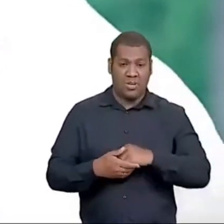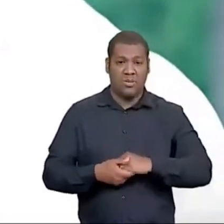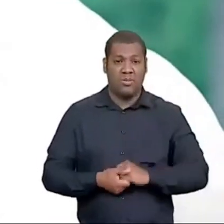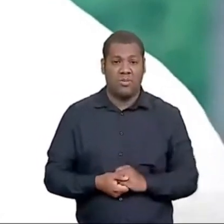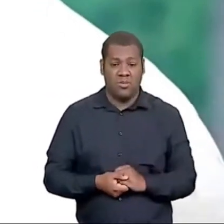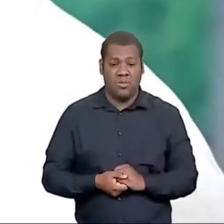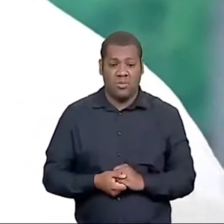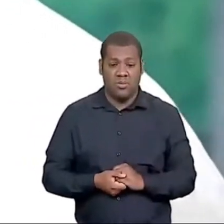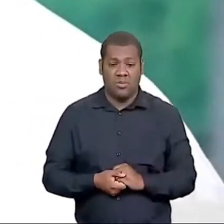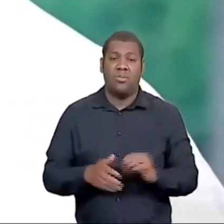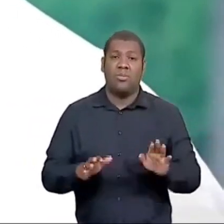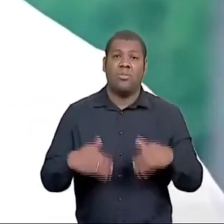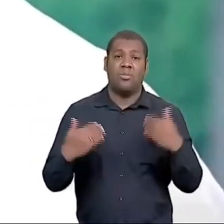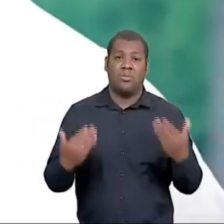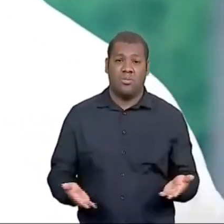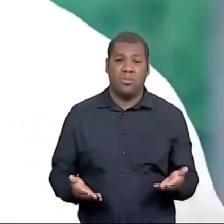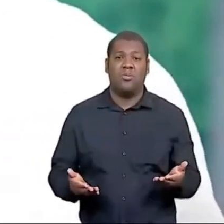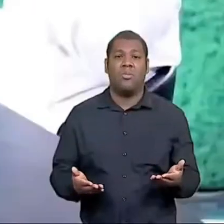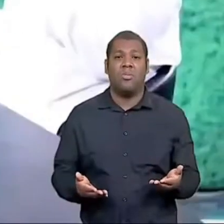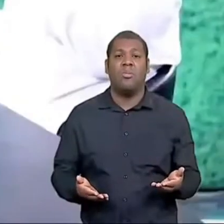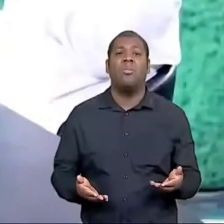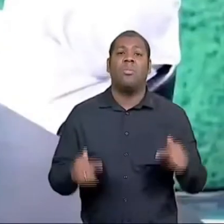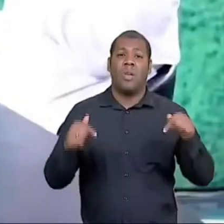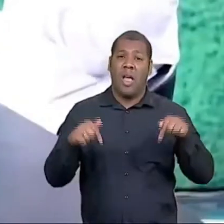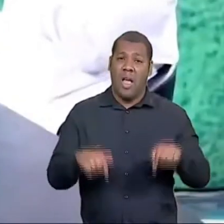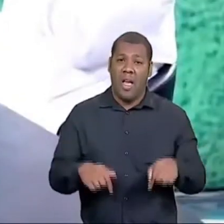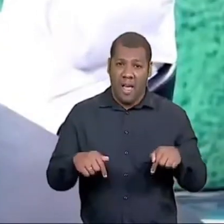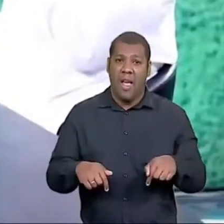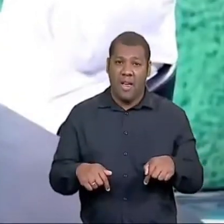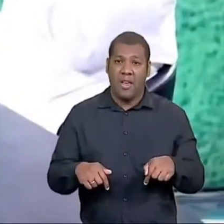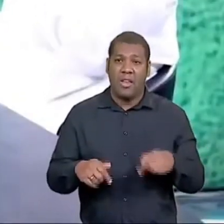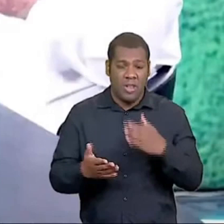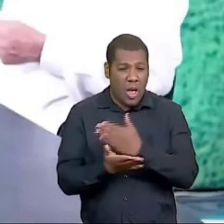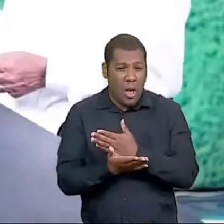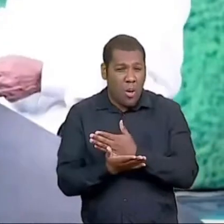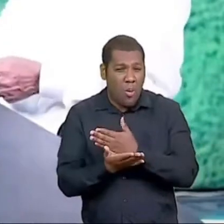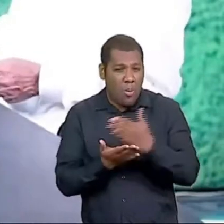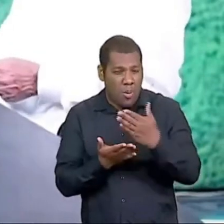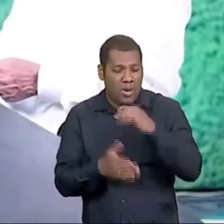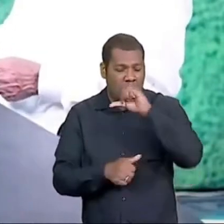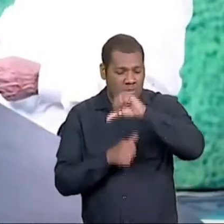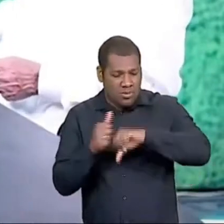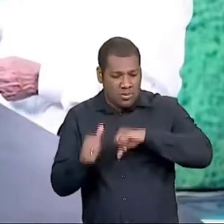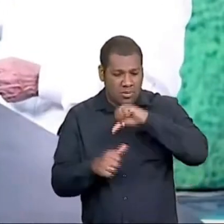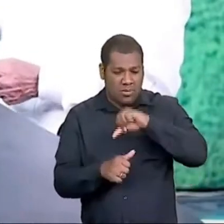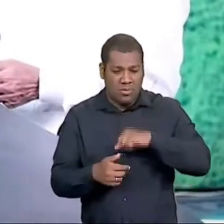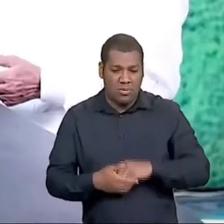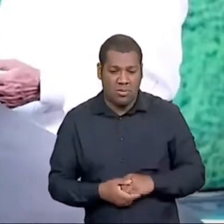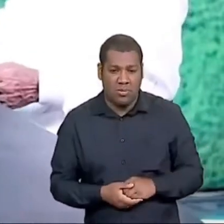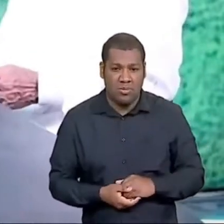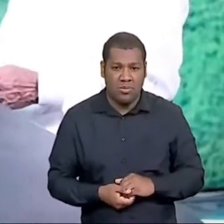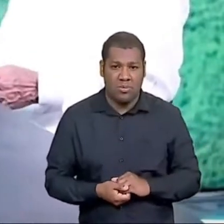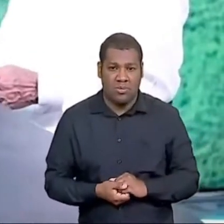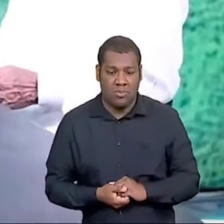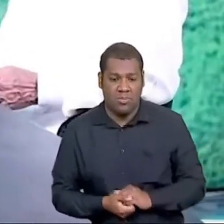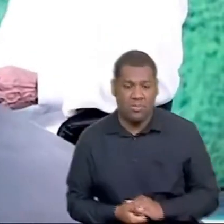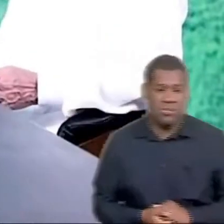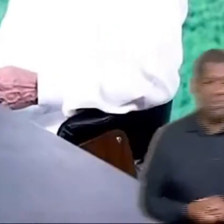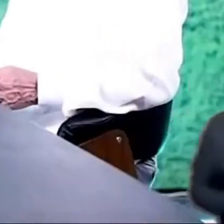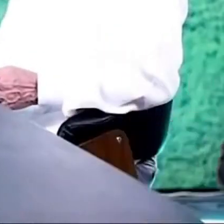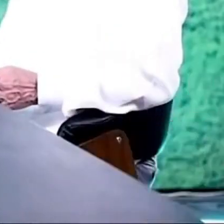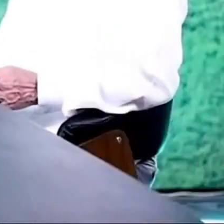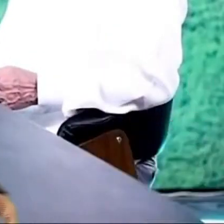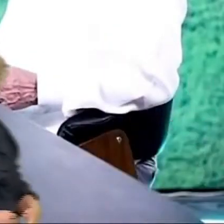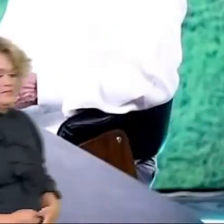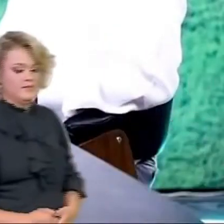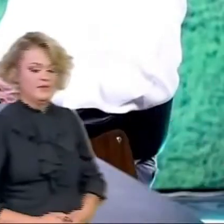a partir desse encontro, as coisas vão mudar. São 13 ministros que passaram aqui esses dias, né? Até a Luciana Santos anunciou